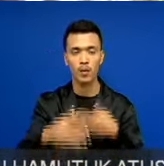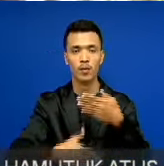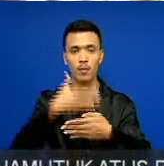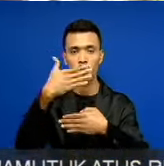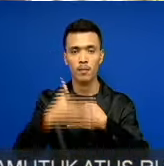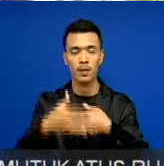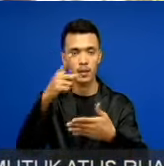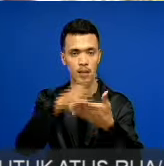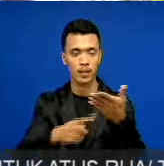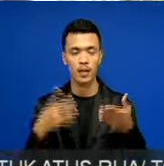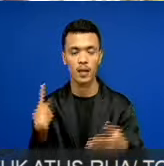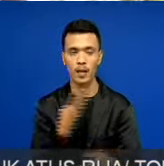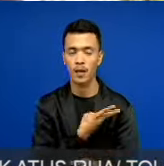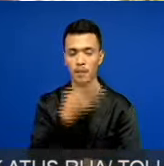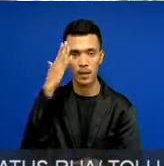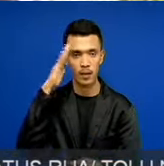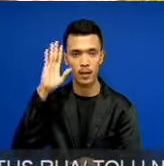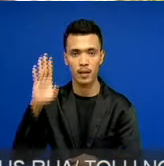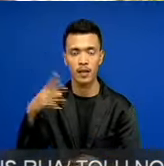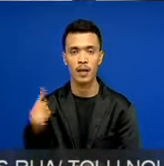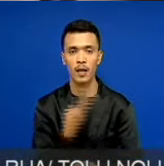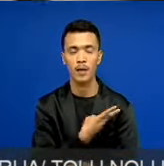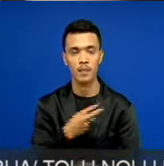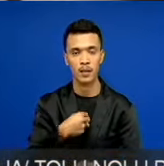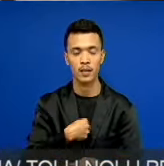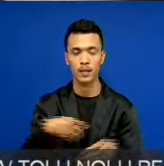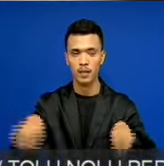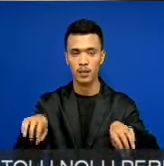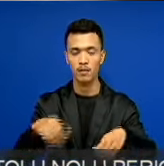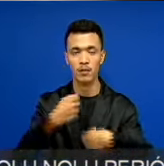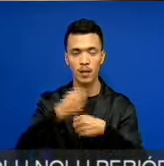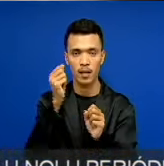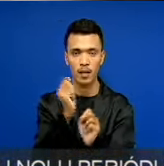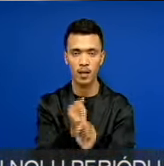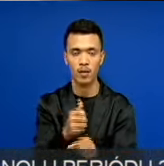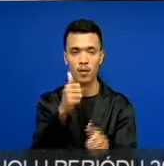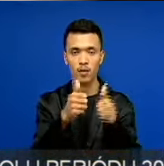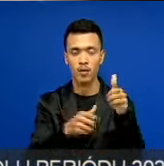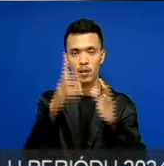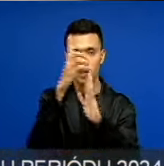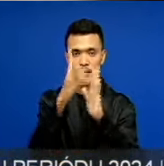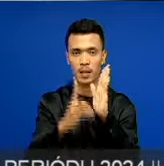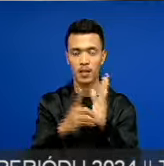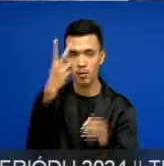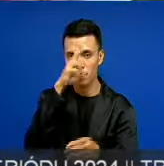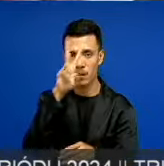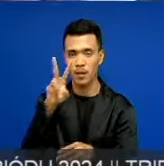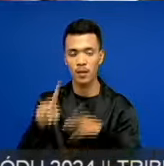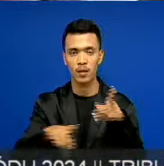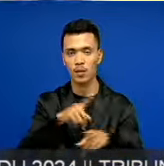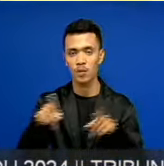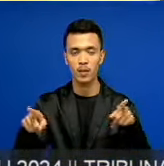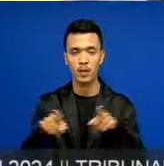maslahaten mai be ne nudar amine servisu am halao bazia badadus ne be halo ona identifikasaun ba komunidade